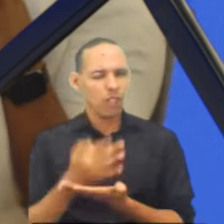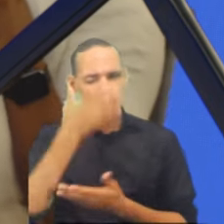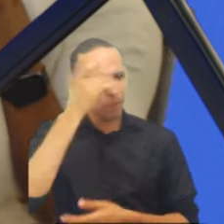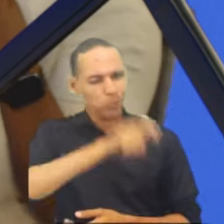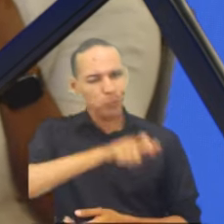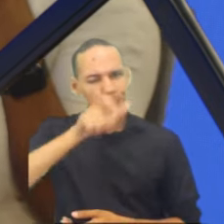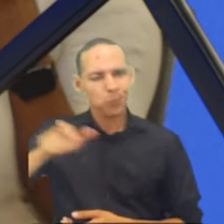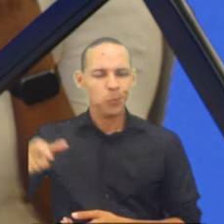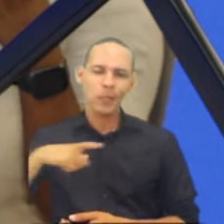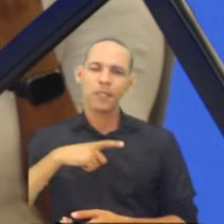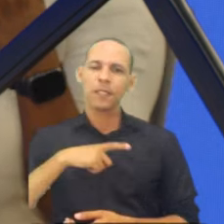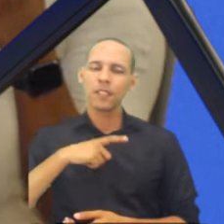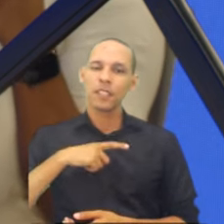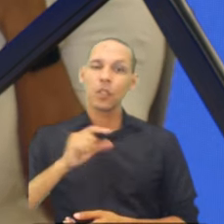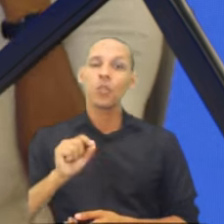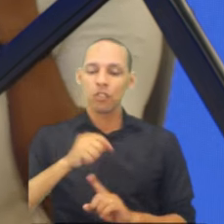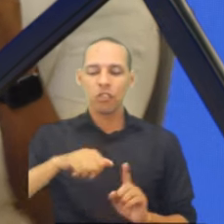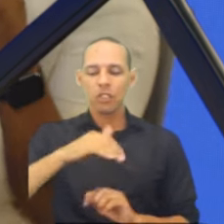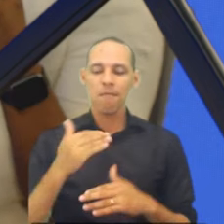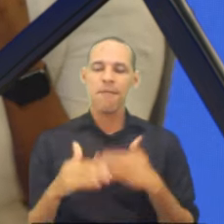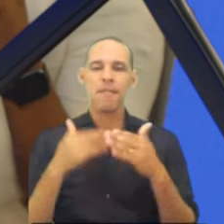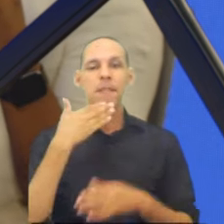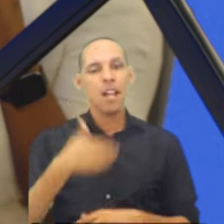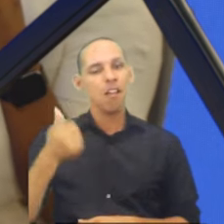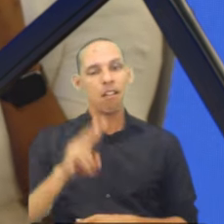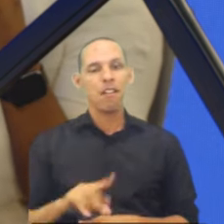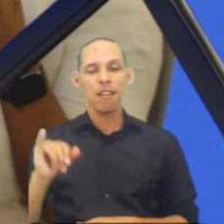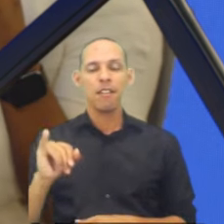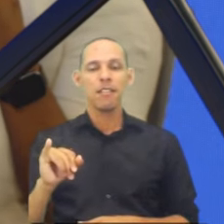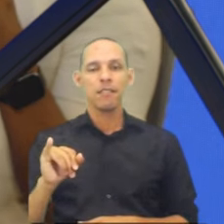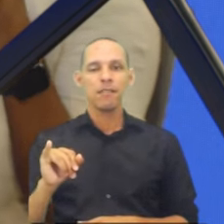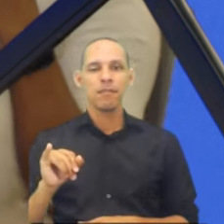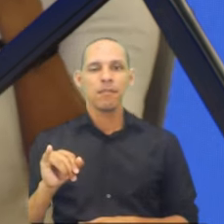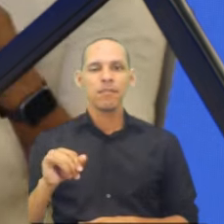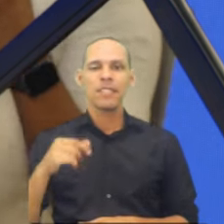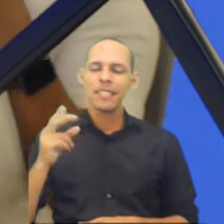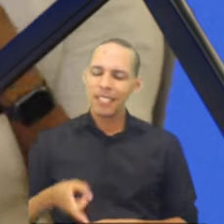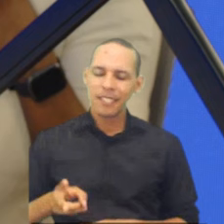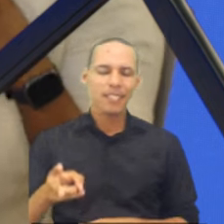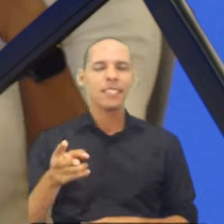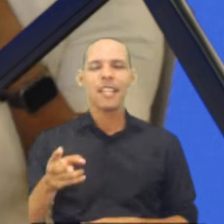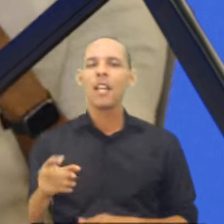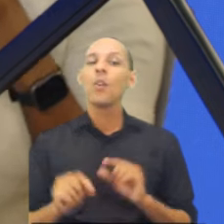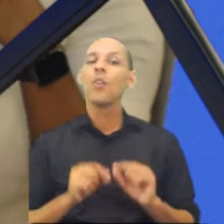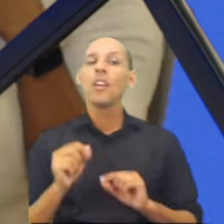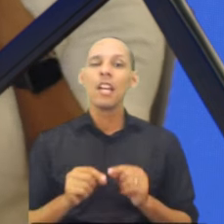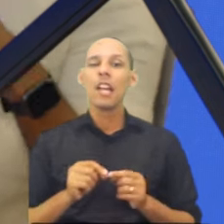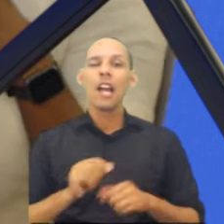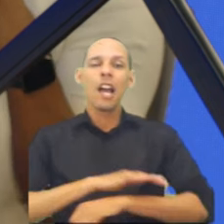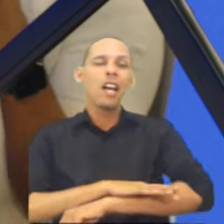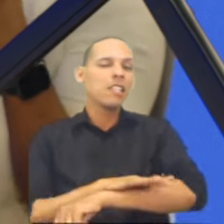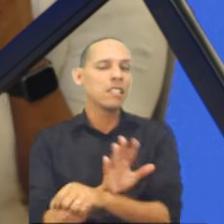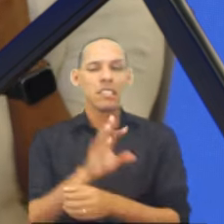fé nas pessoas eu tenho fé nisso da gente melhorar como sociedade a gente toda hora vive uma situação de